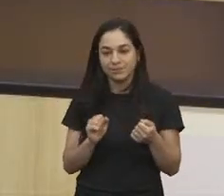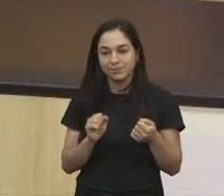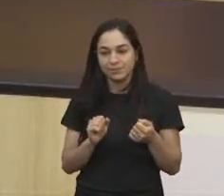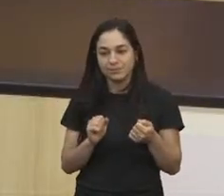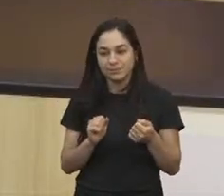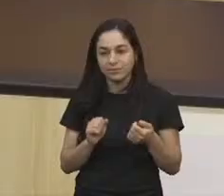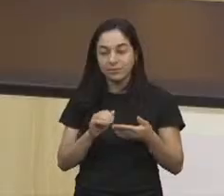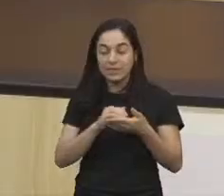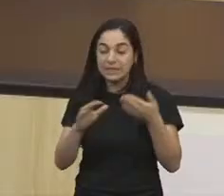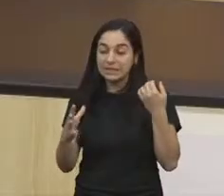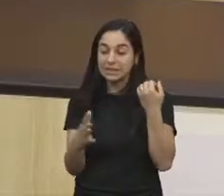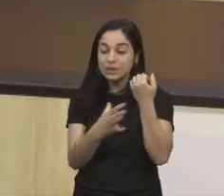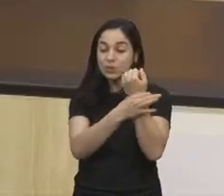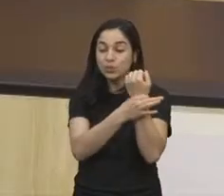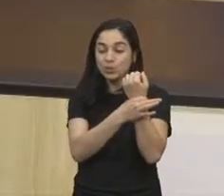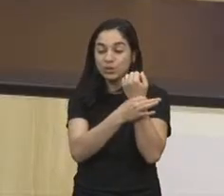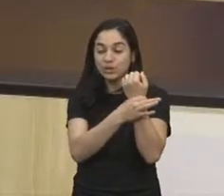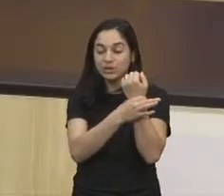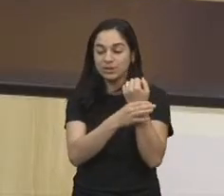de Segurança.